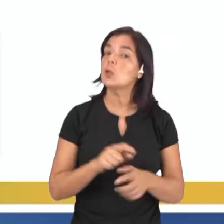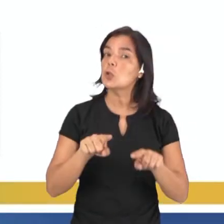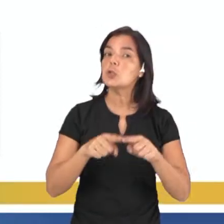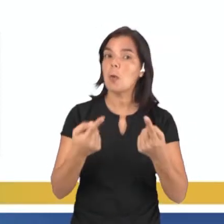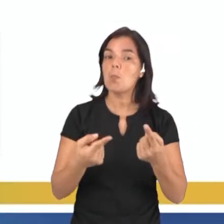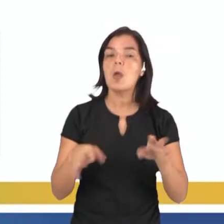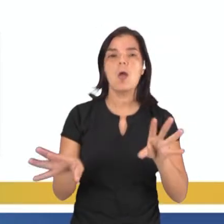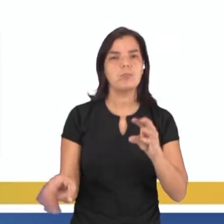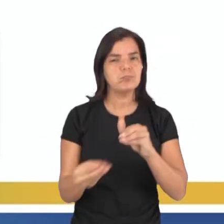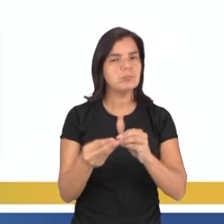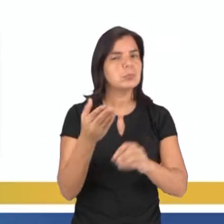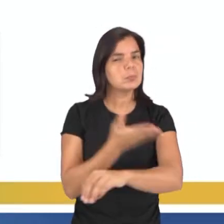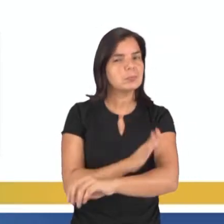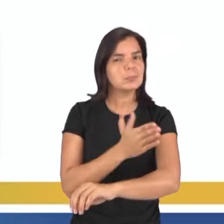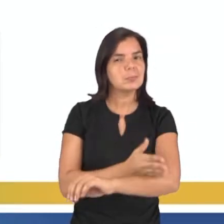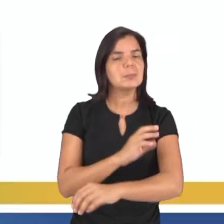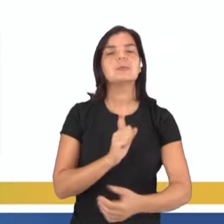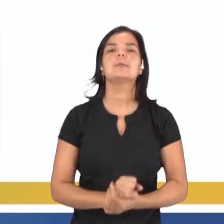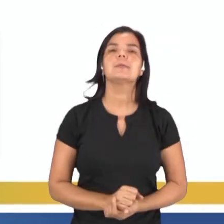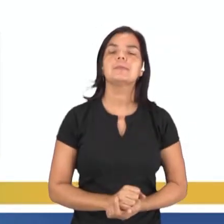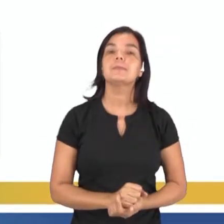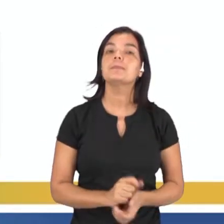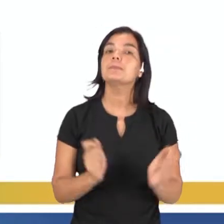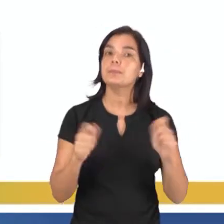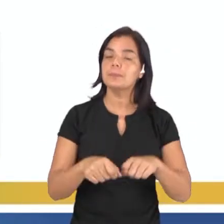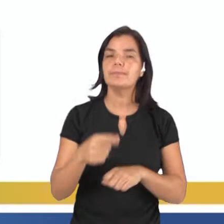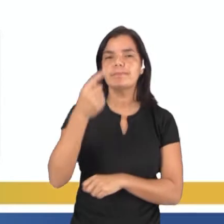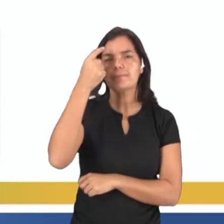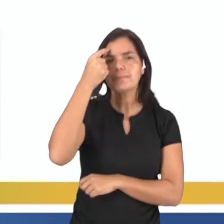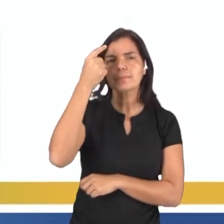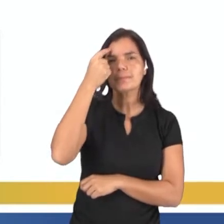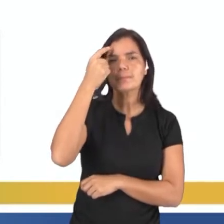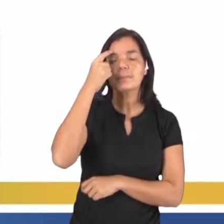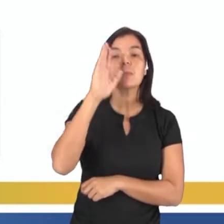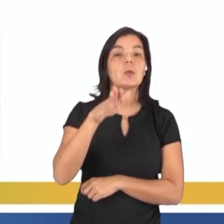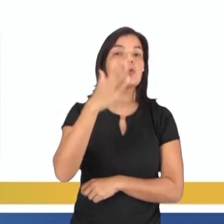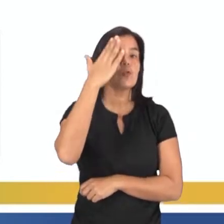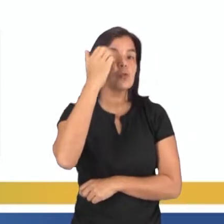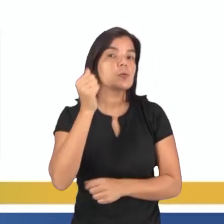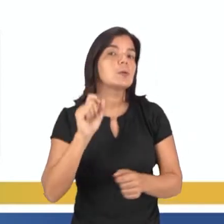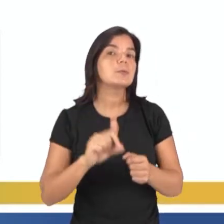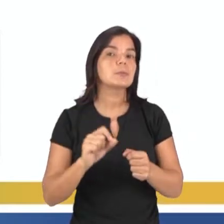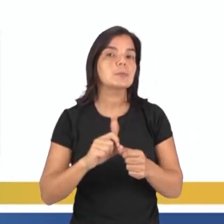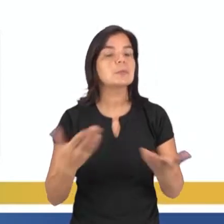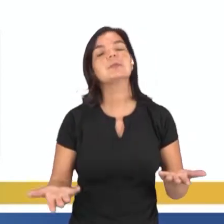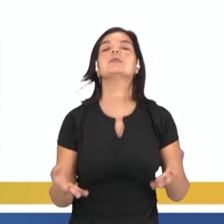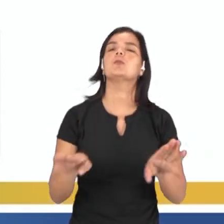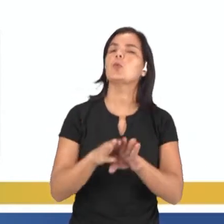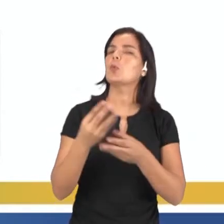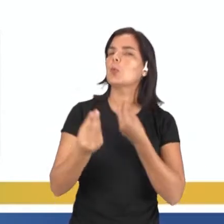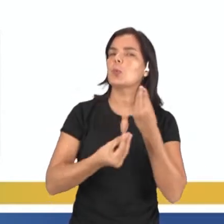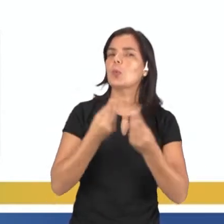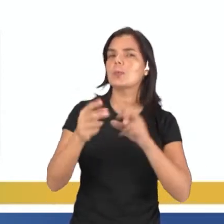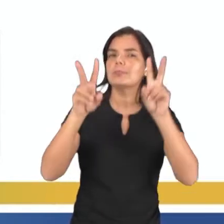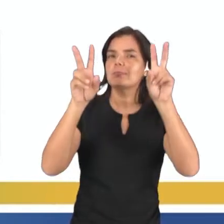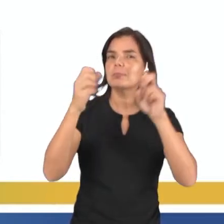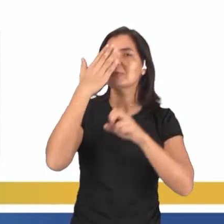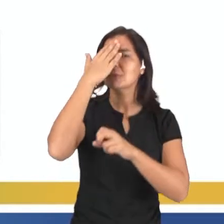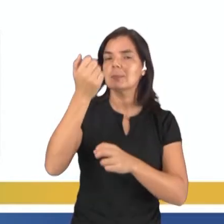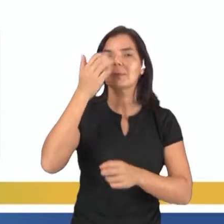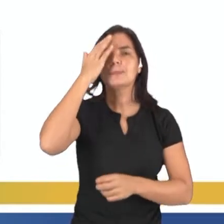para colocá-las em prática. Para isso, reflita sobre o que já sabe e ainda precisa saber sobre esse